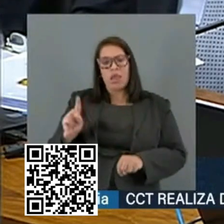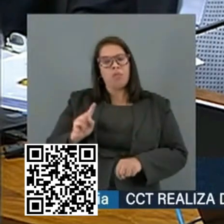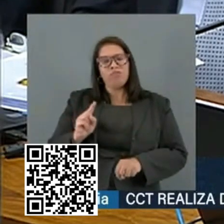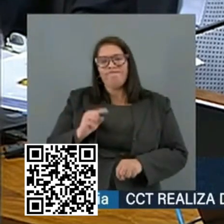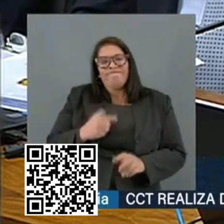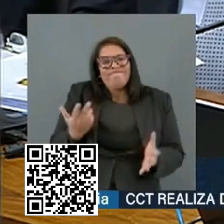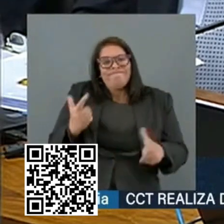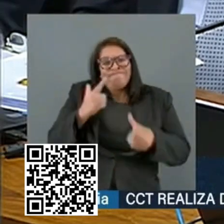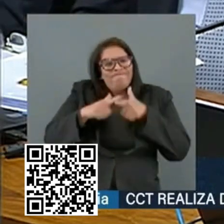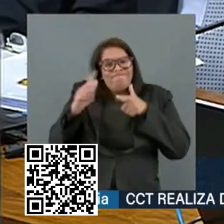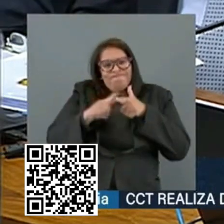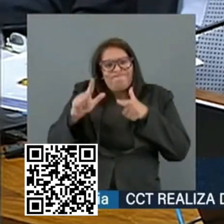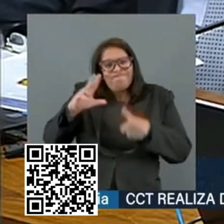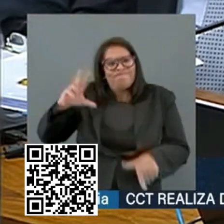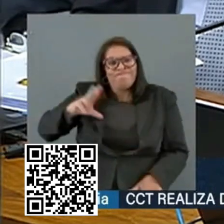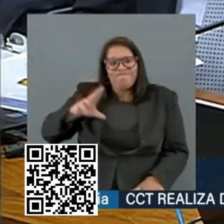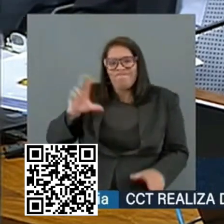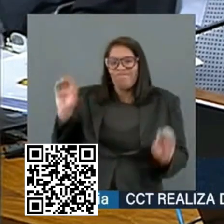nada pessoal.